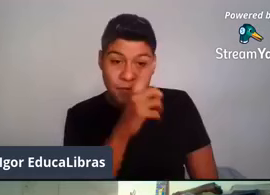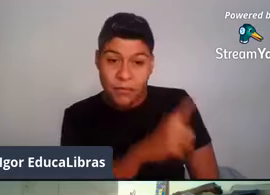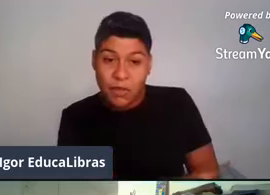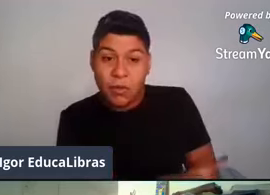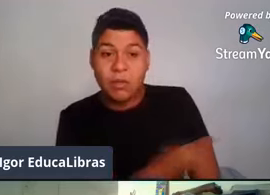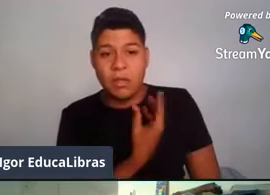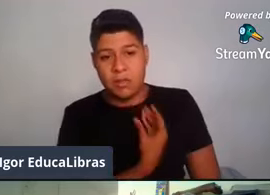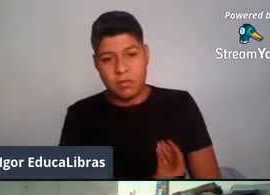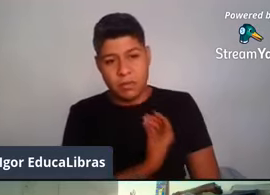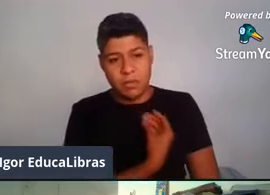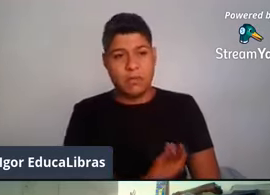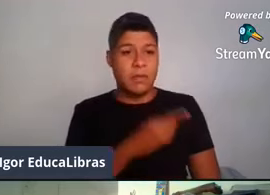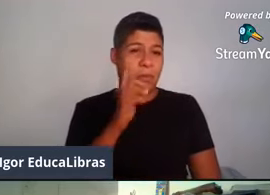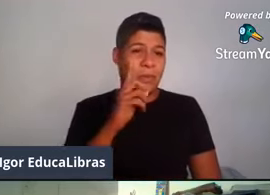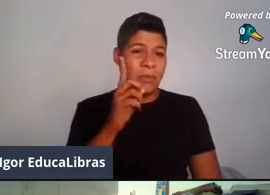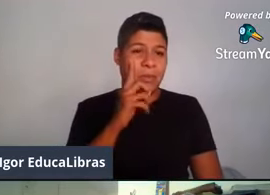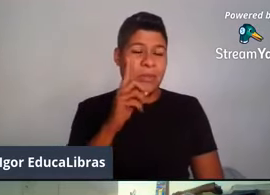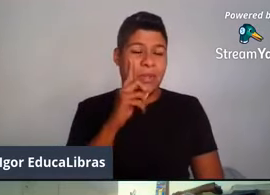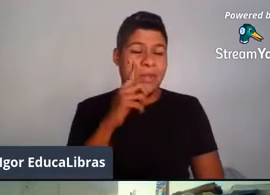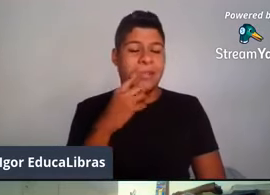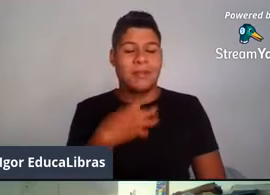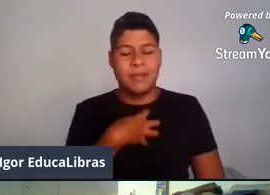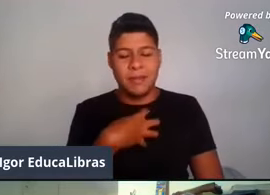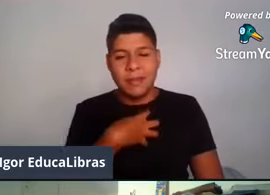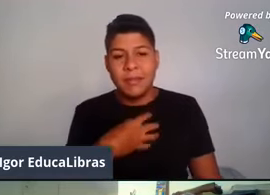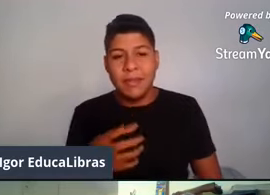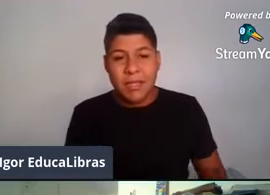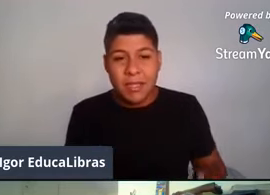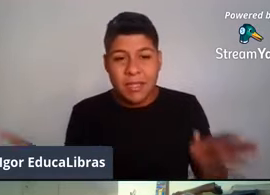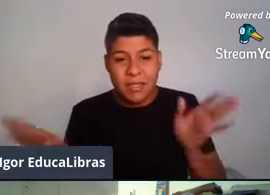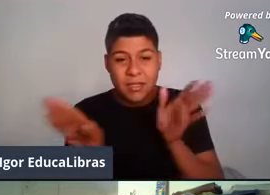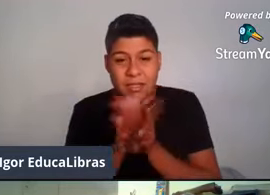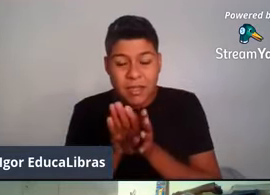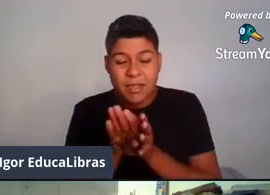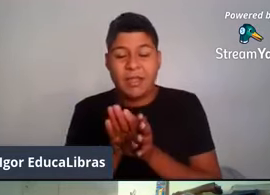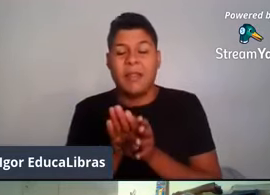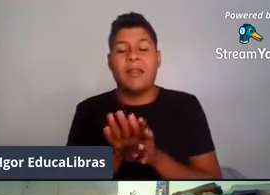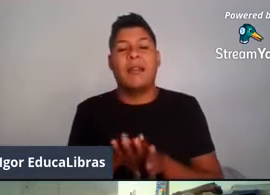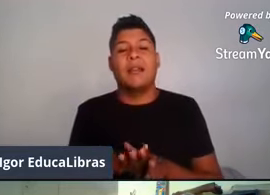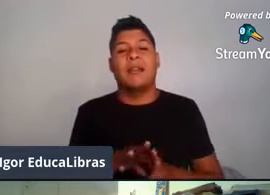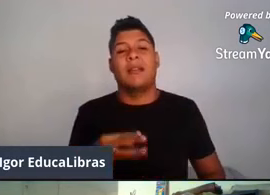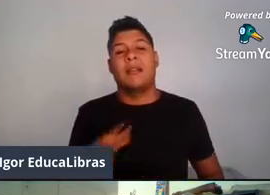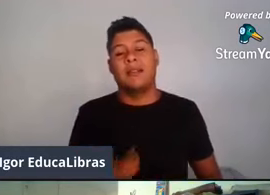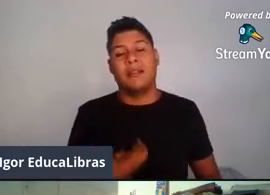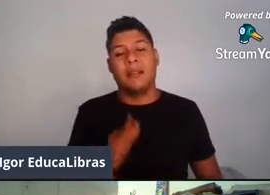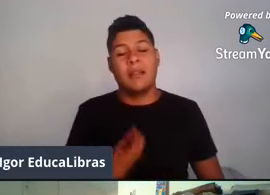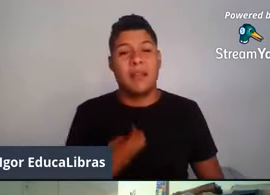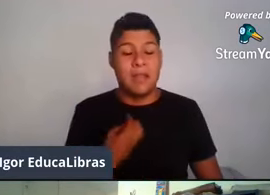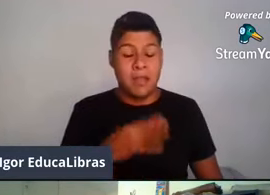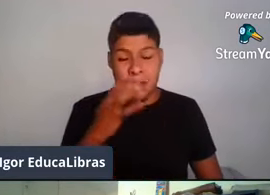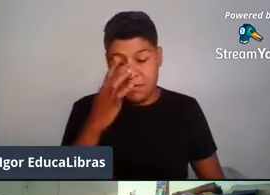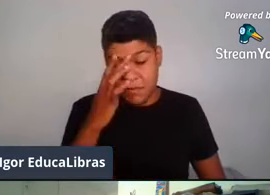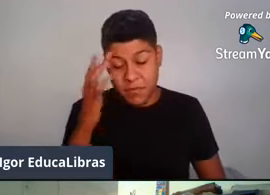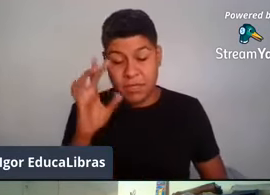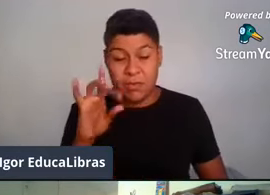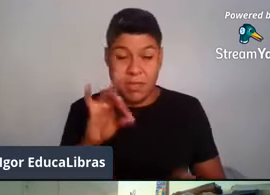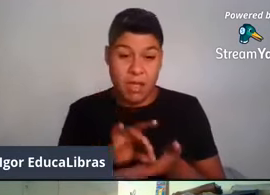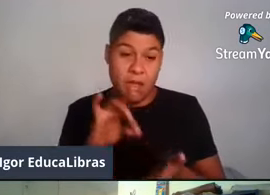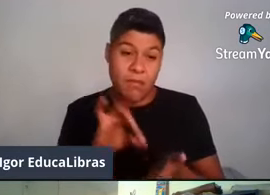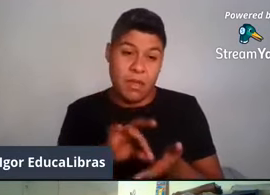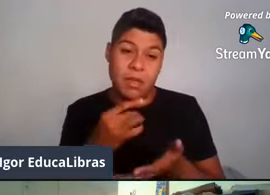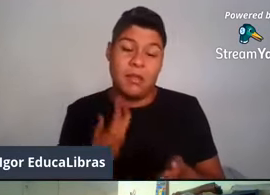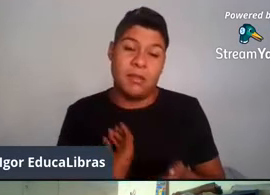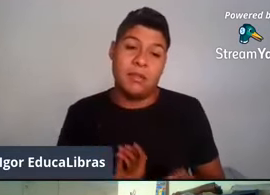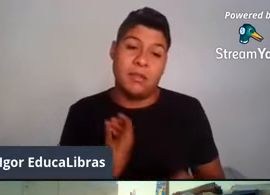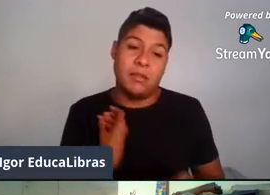gente sente isso todo dia na pele, de chegar na ponta, né? Chegar onde as pessoas realmente estão